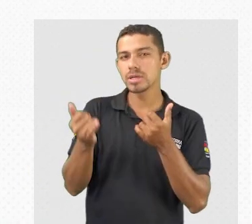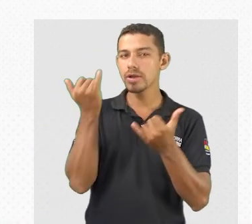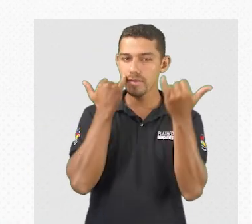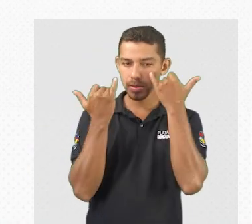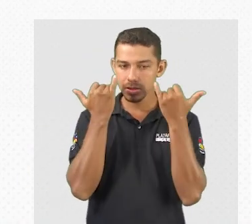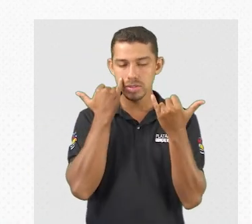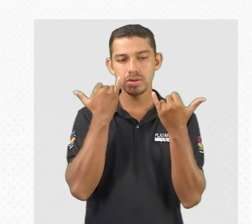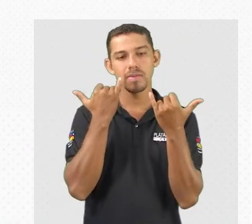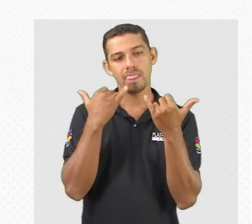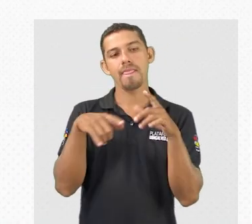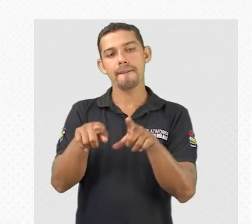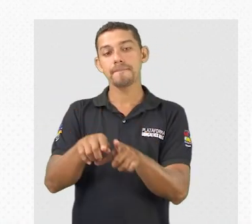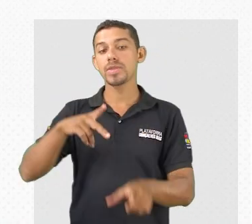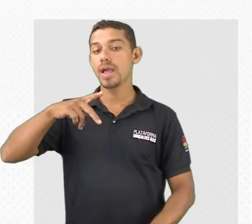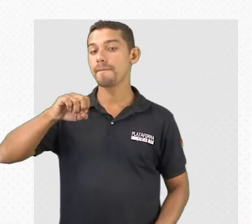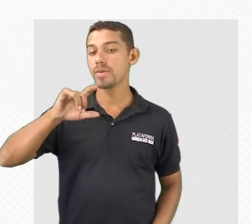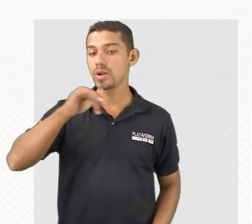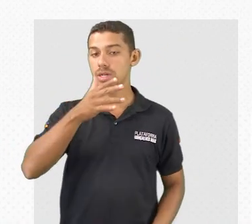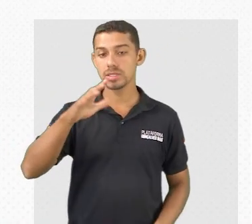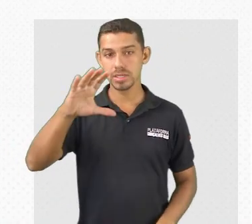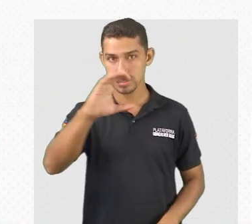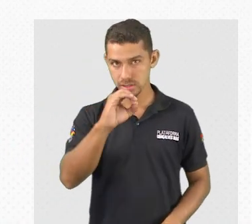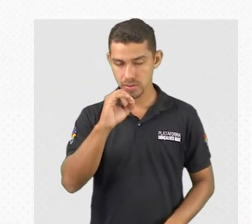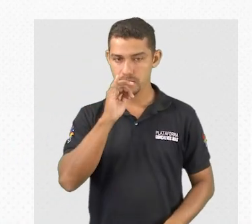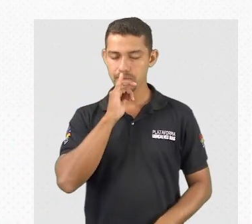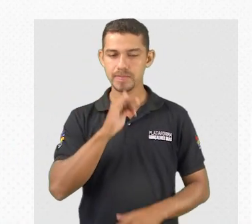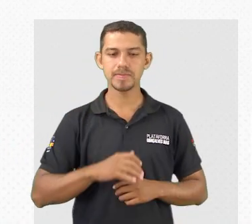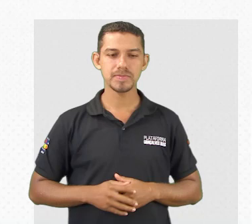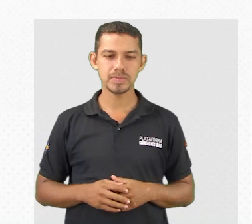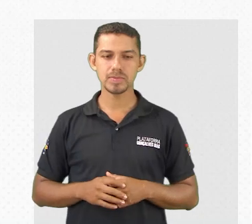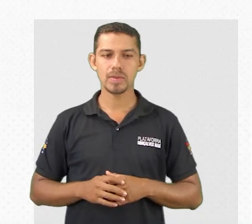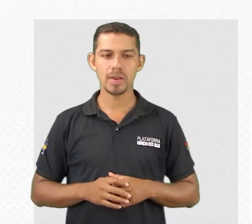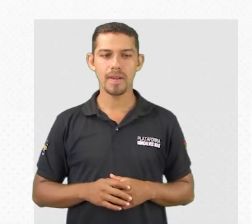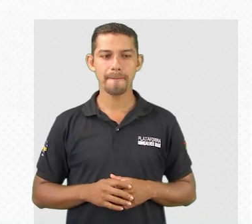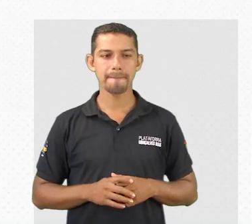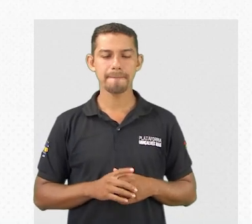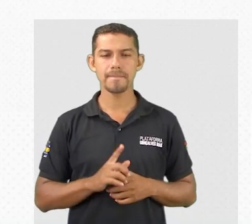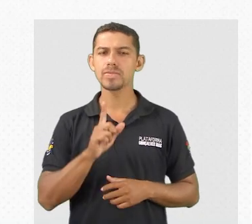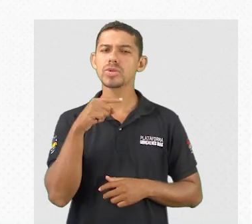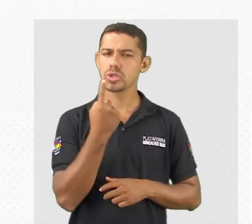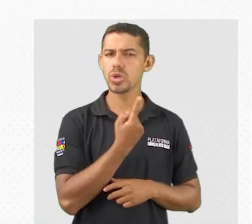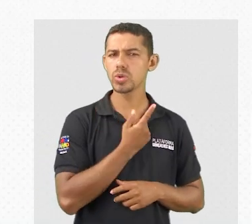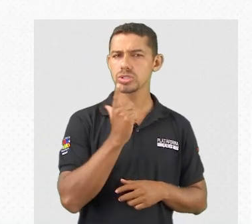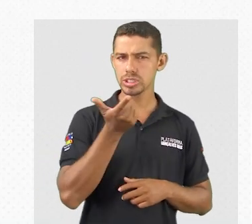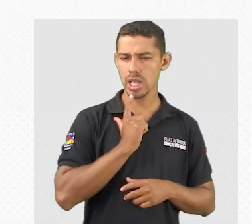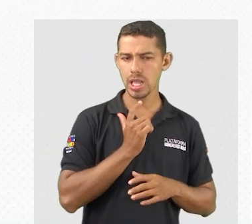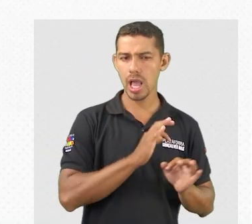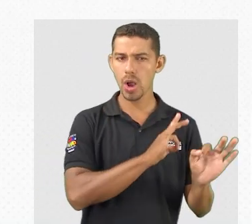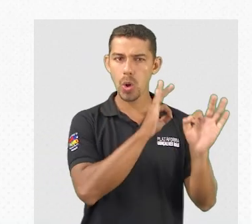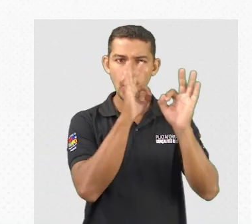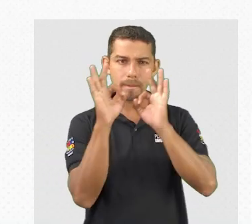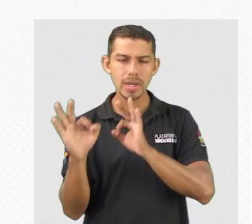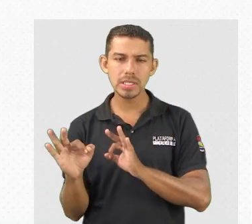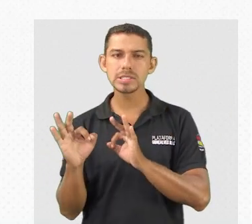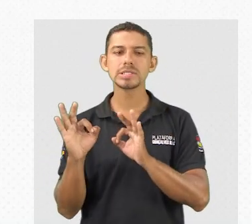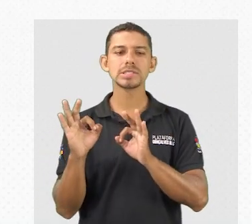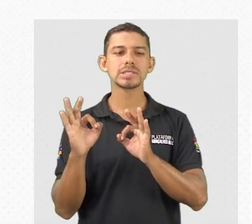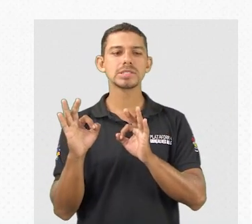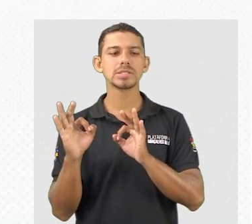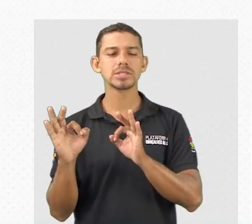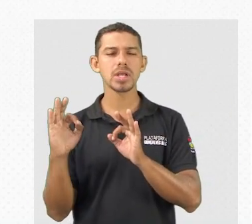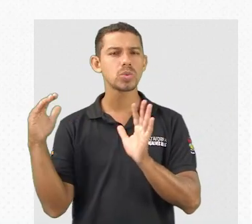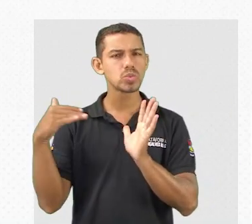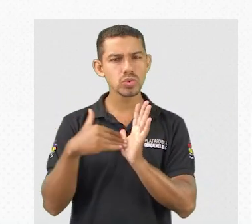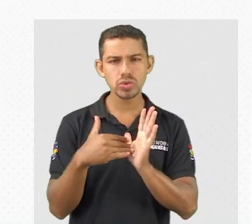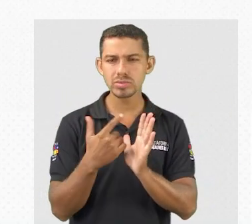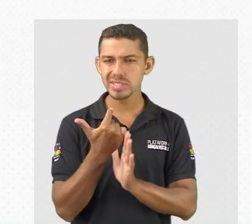informação e à polarização, certo? Então, que é o que a gente tem acompanhado, sobretudo nos